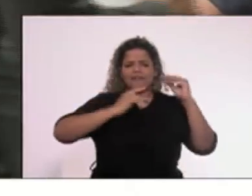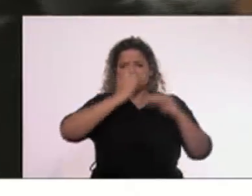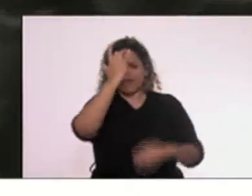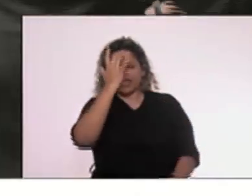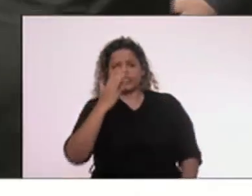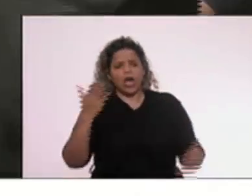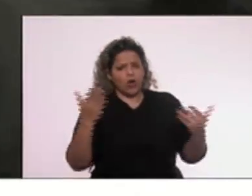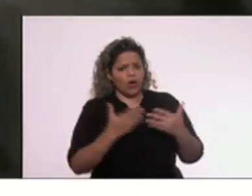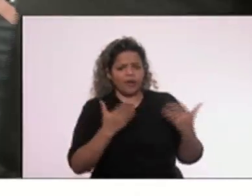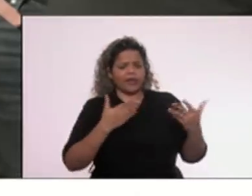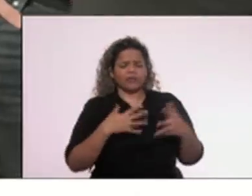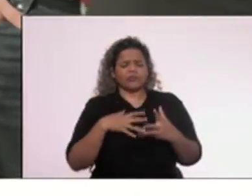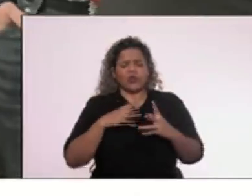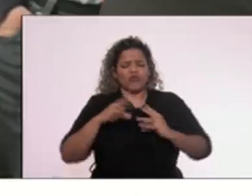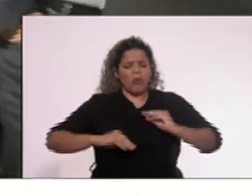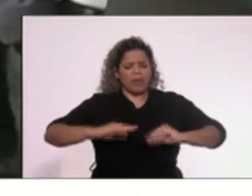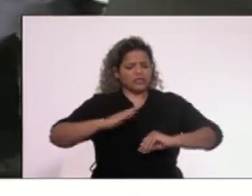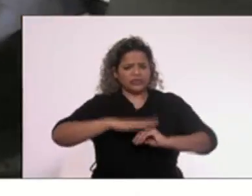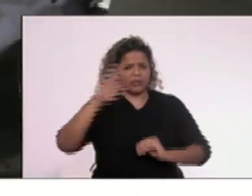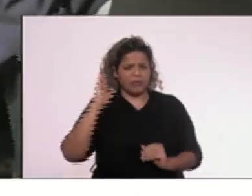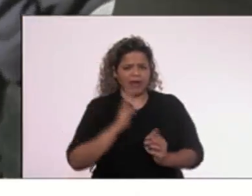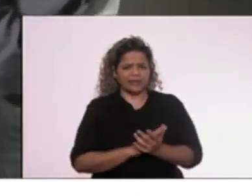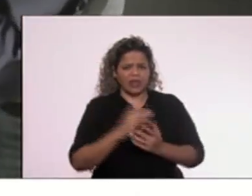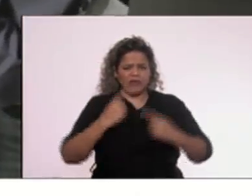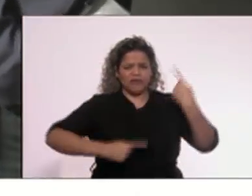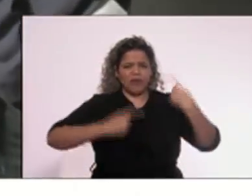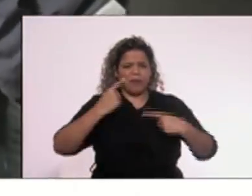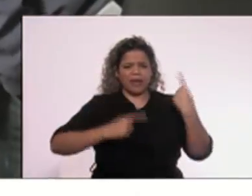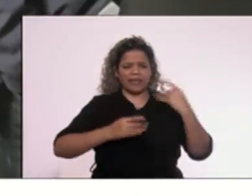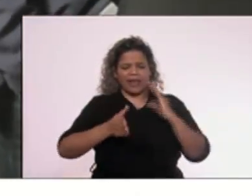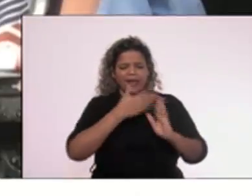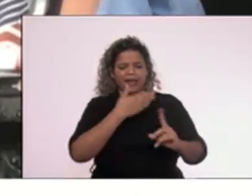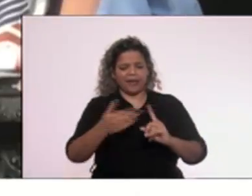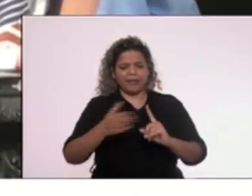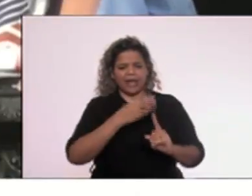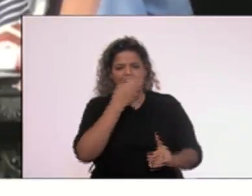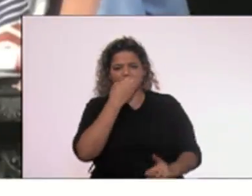Agora, não vou entrar mais no mérito que, como eu disse, eu não vou bater em cachorro morto.